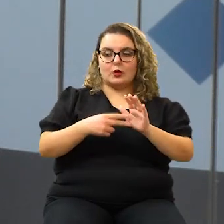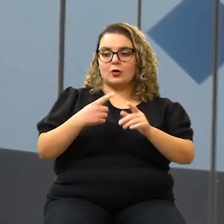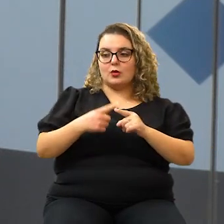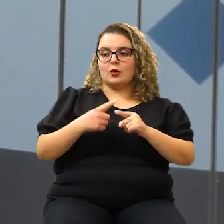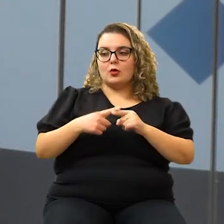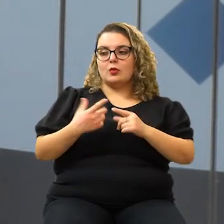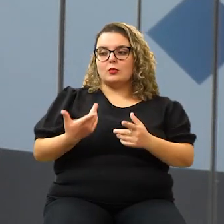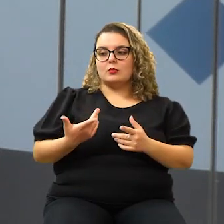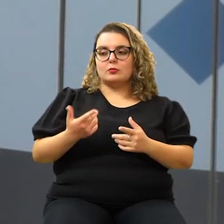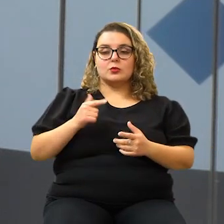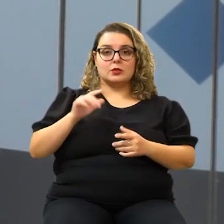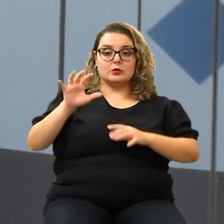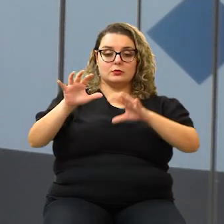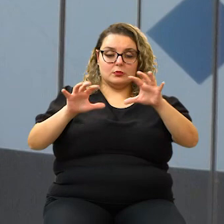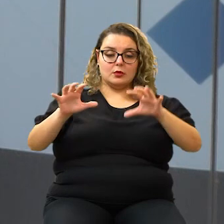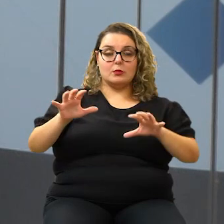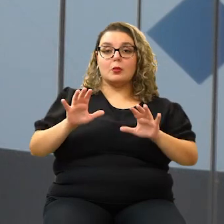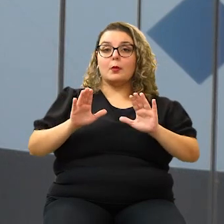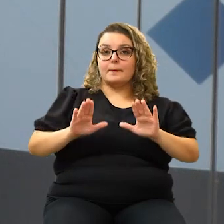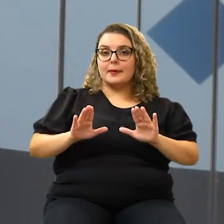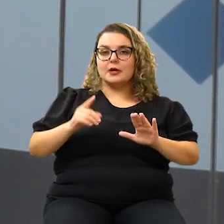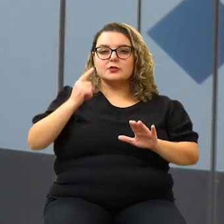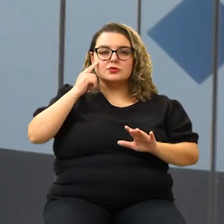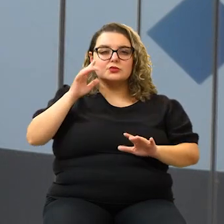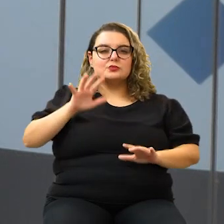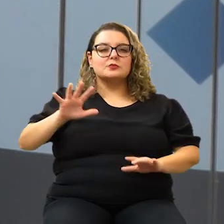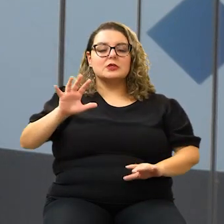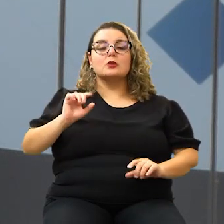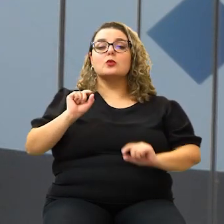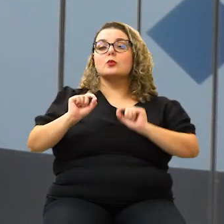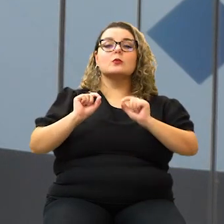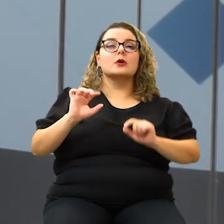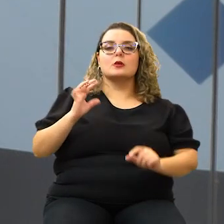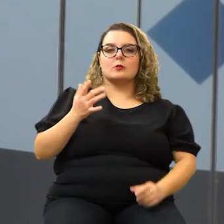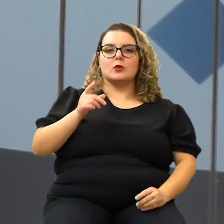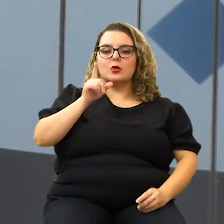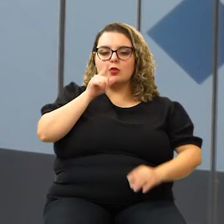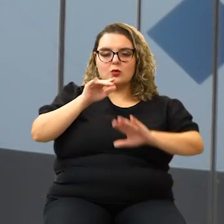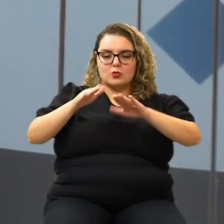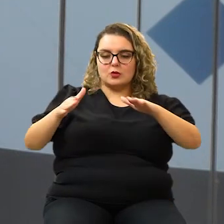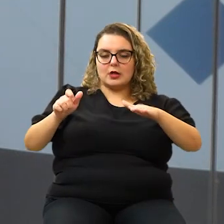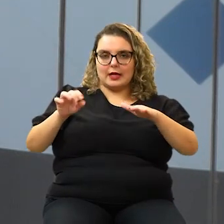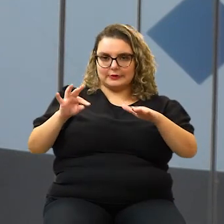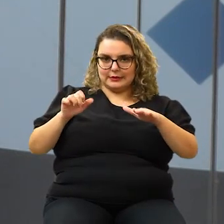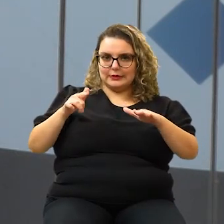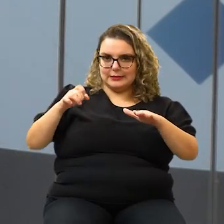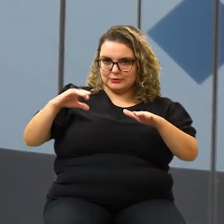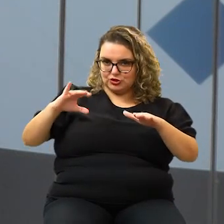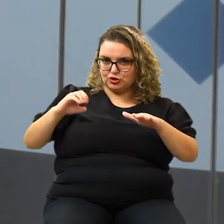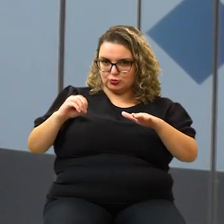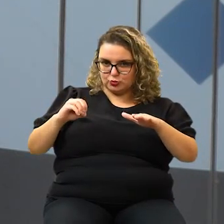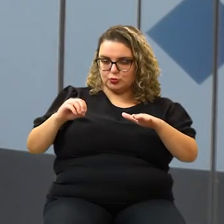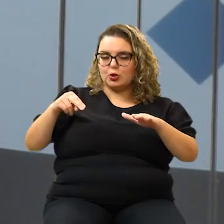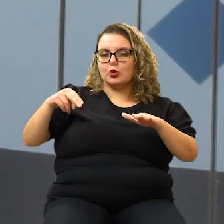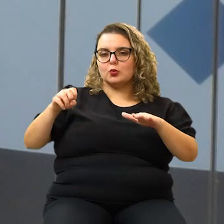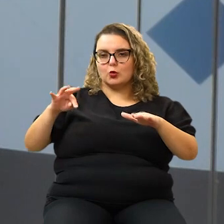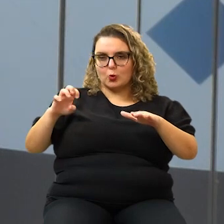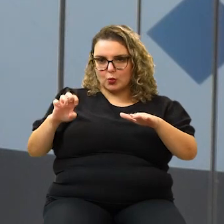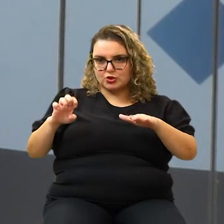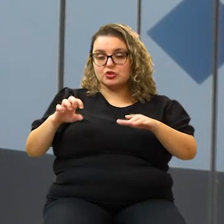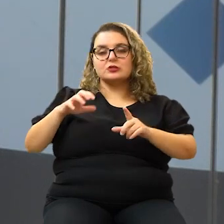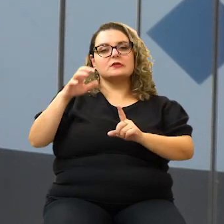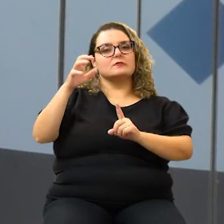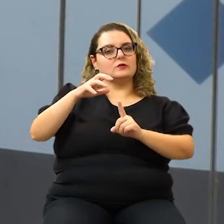porque a gente não tem um mapinha, mas de forma geral o que acontece? O Oceano Atlântico Norte influenciou